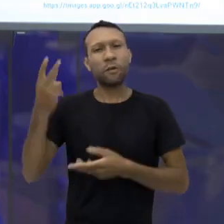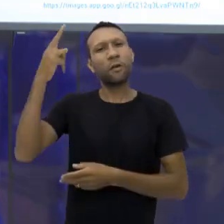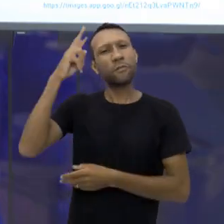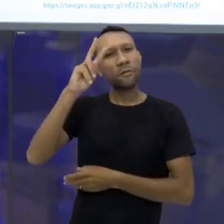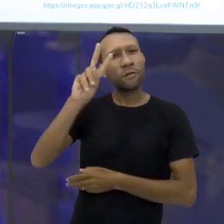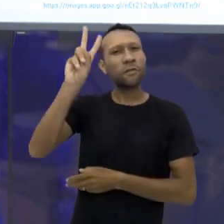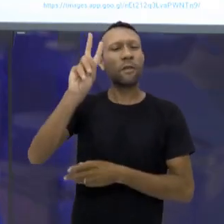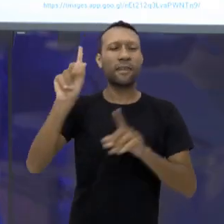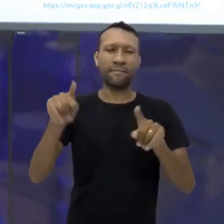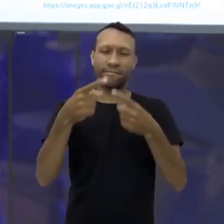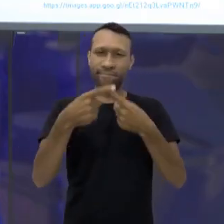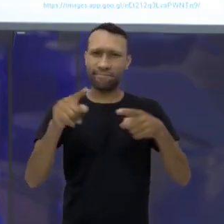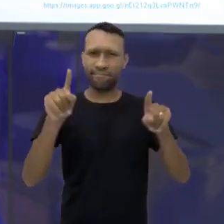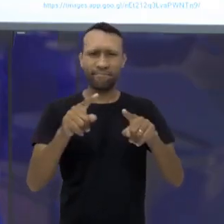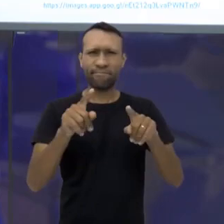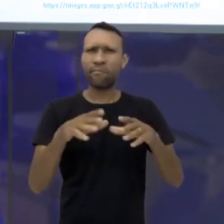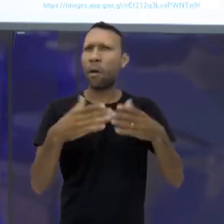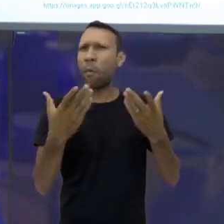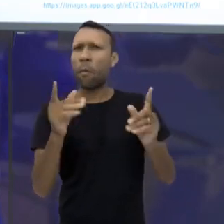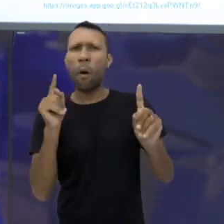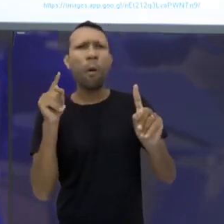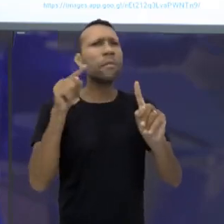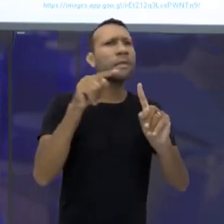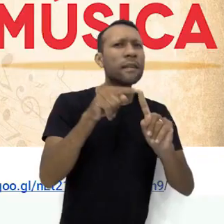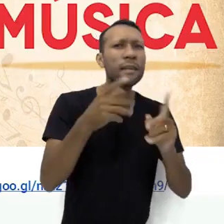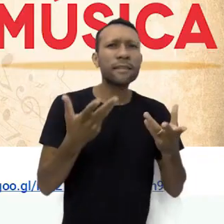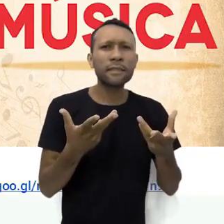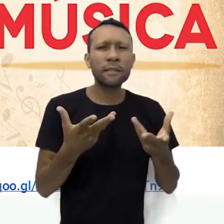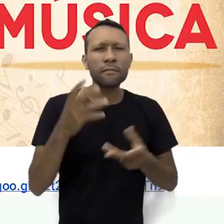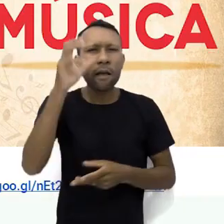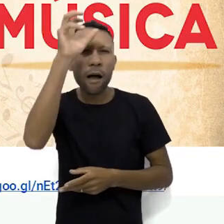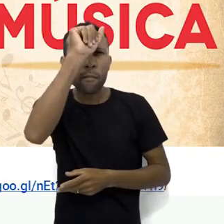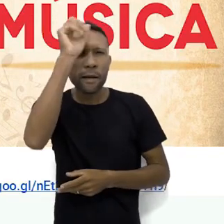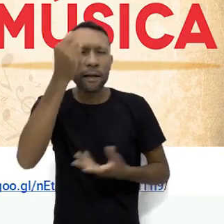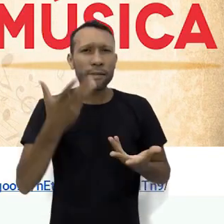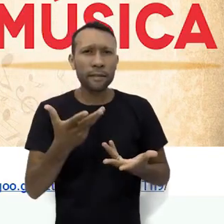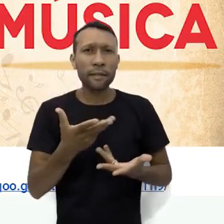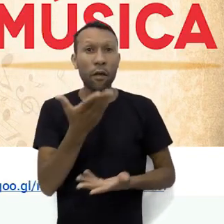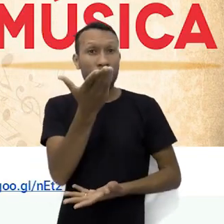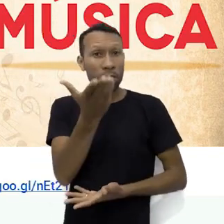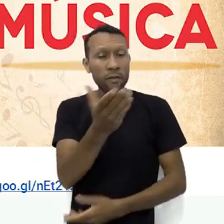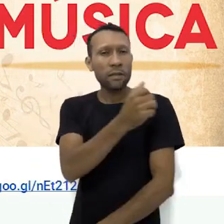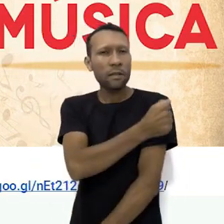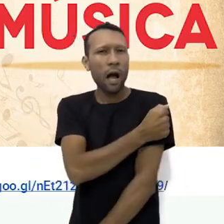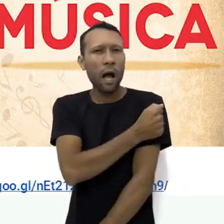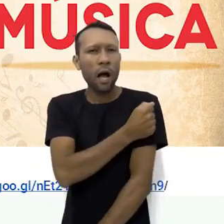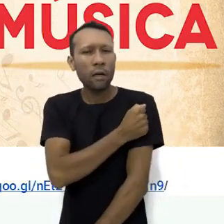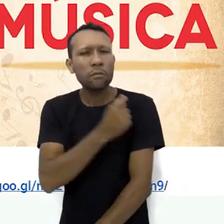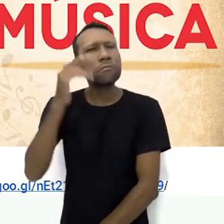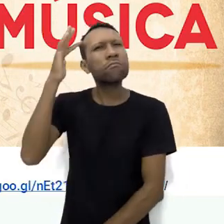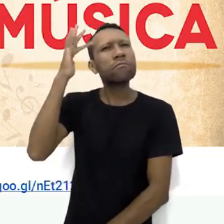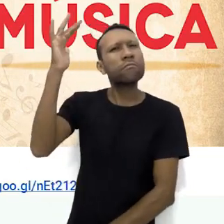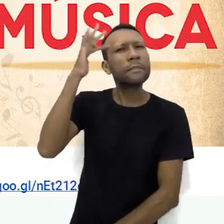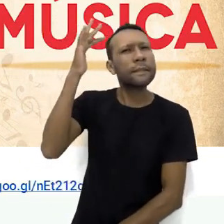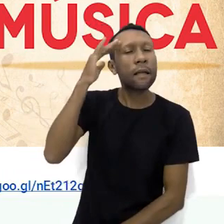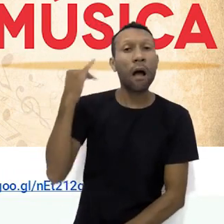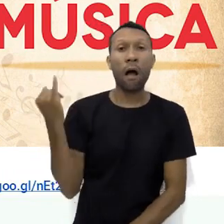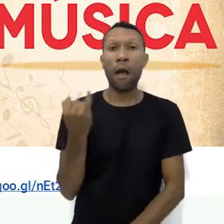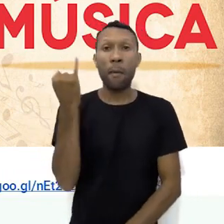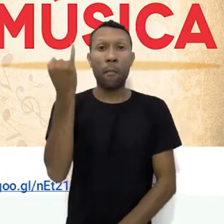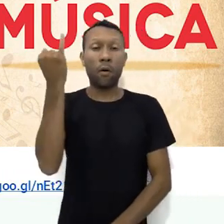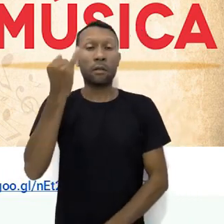música. Qual o objetivo principal dessa aula? Levar os discentes a refletirem sobre a importância da música desde